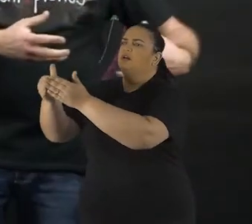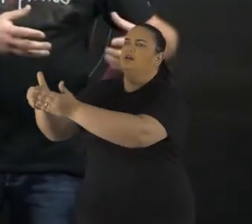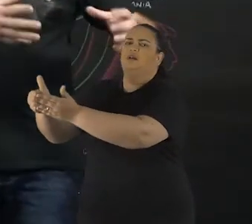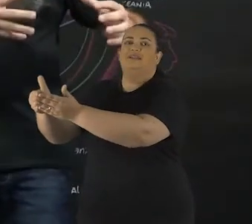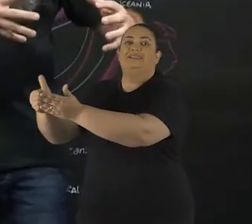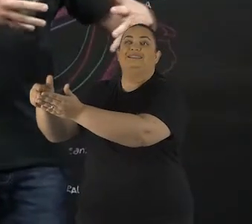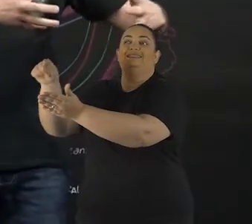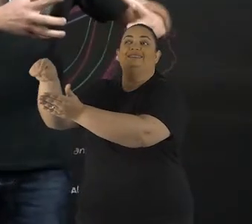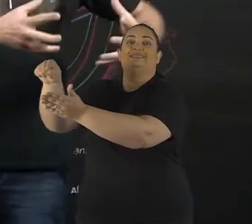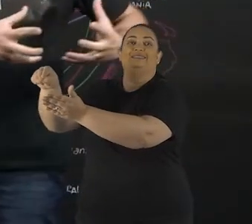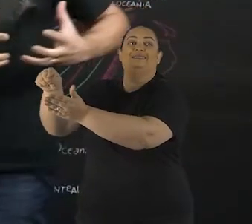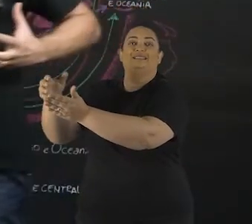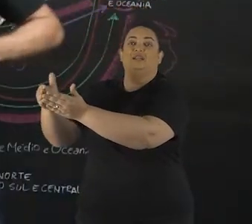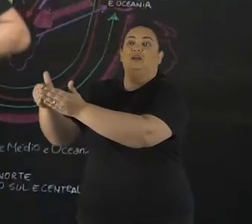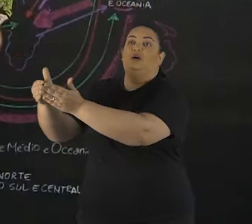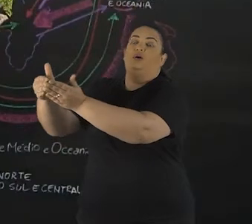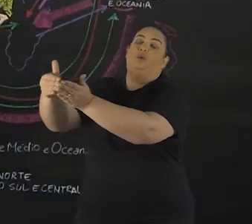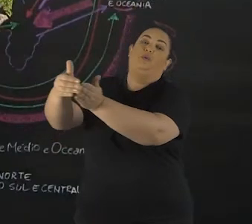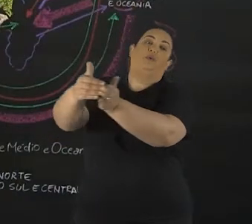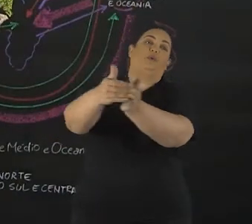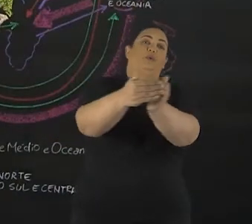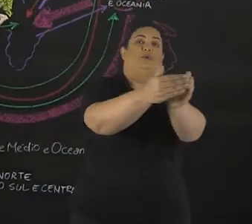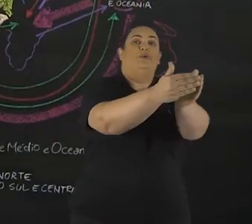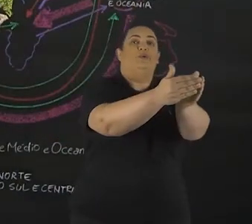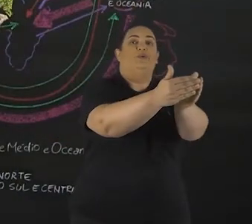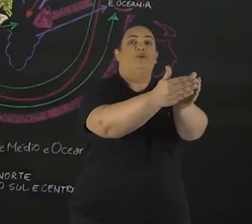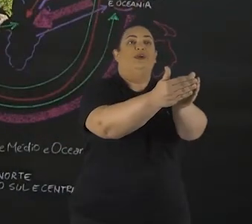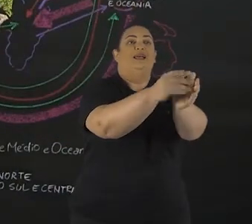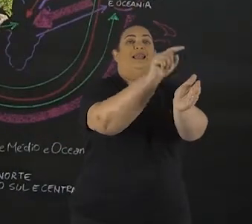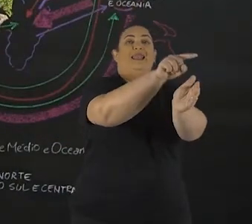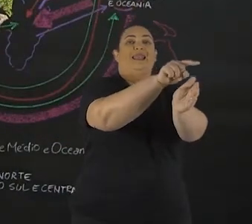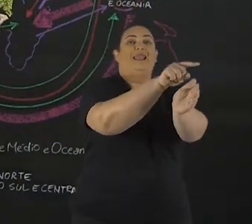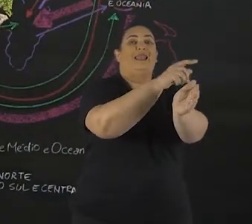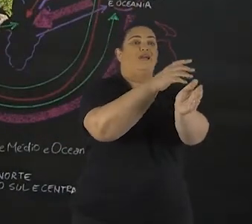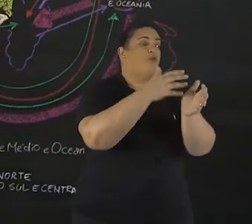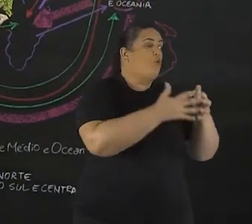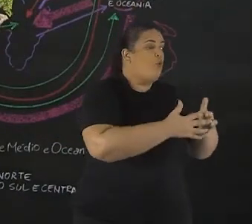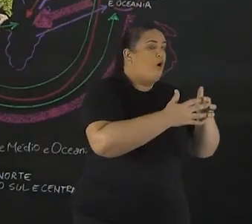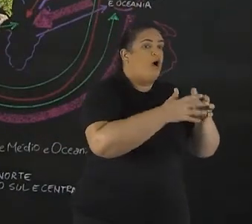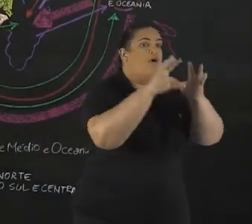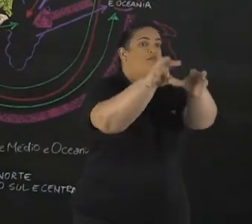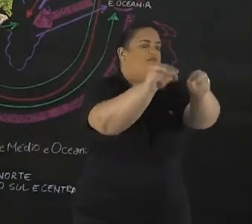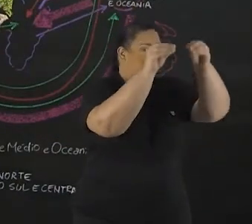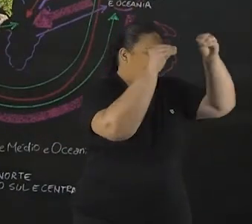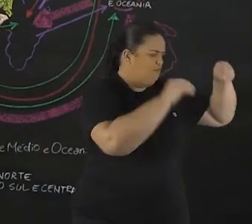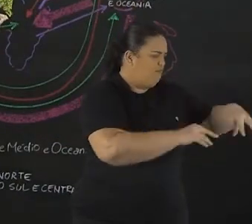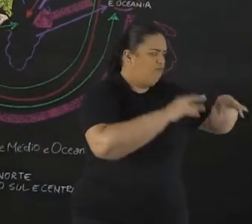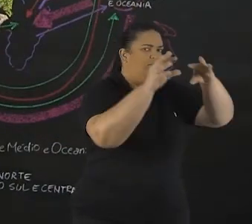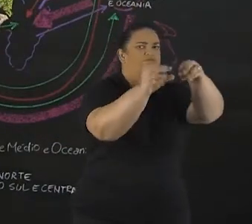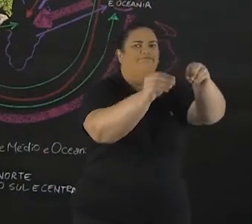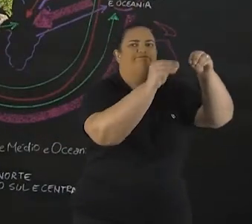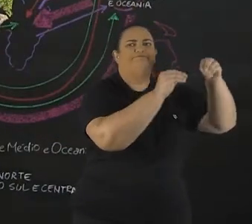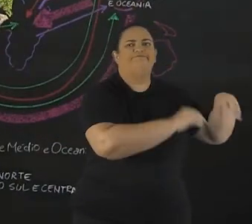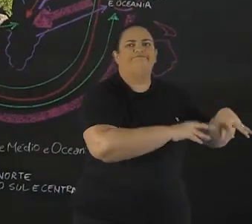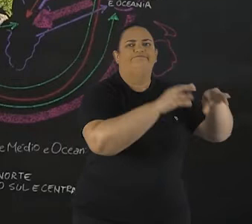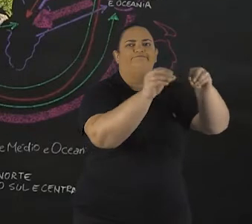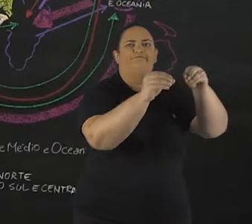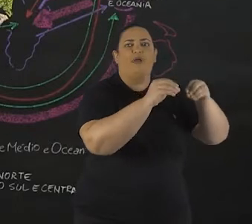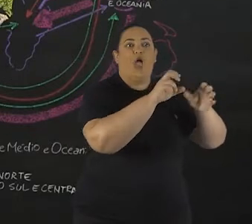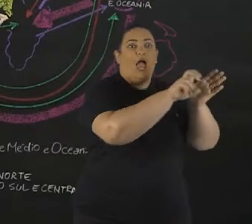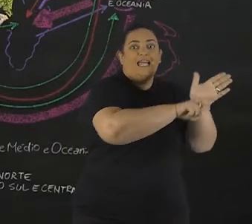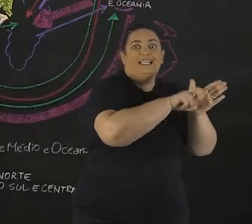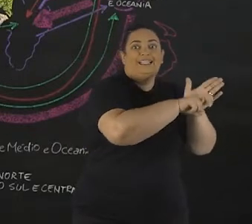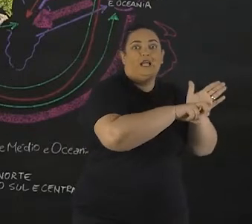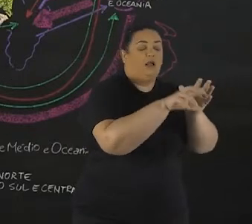chega lá no porto, leva esse navio para outro porto e aí, novamente, esses sacos de café é colocado nos vagões de